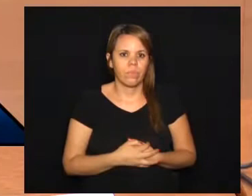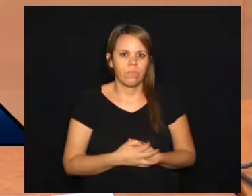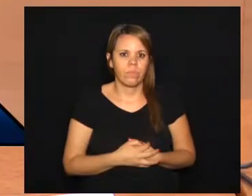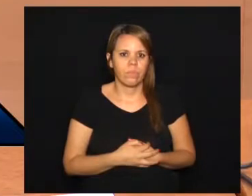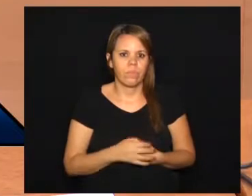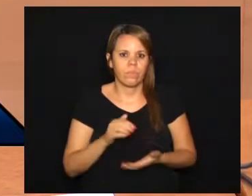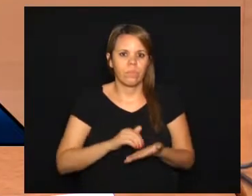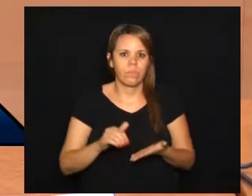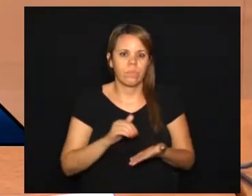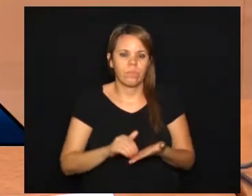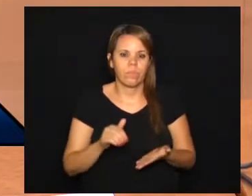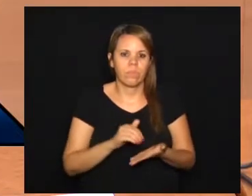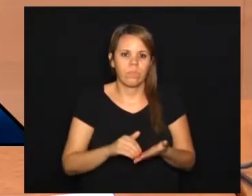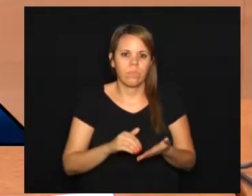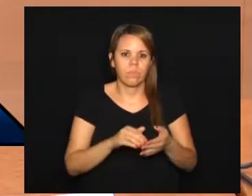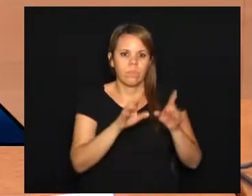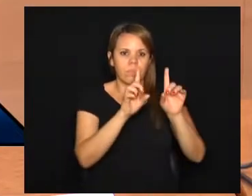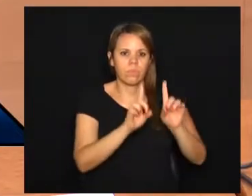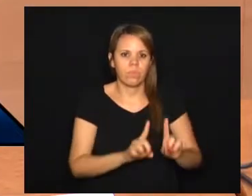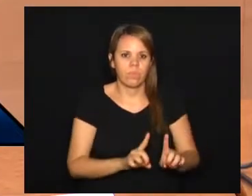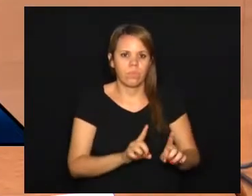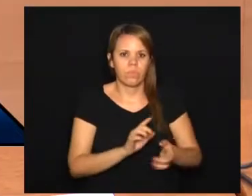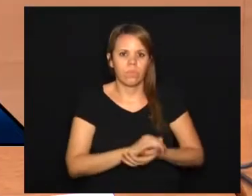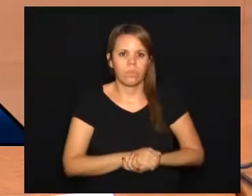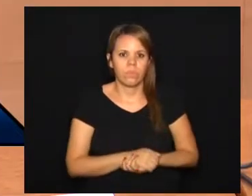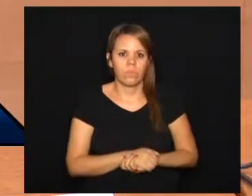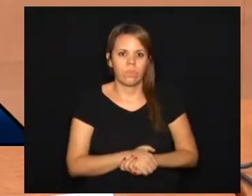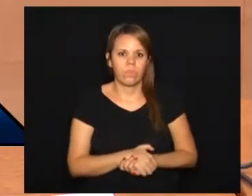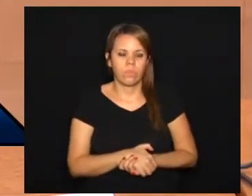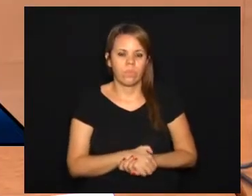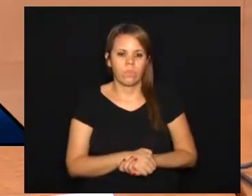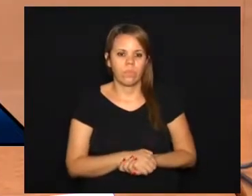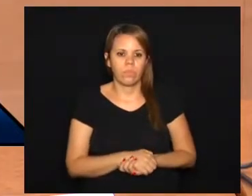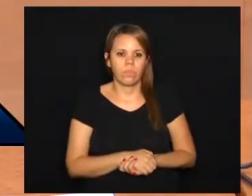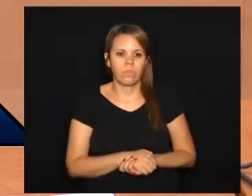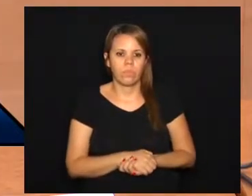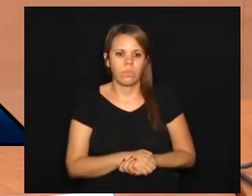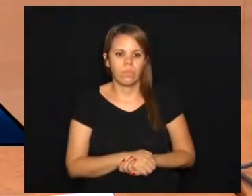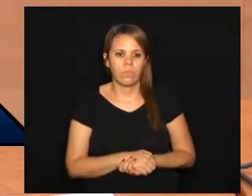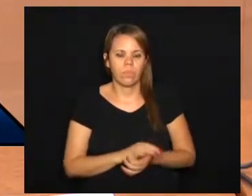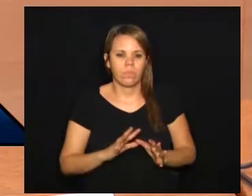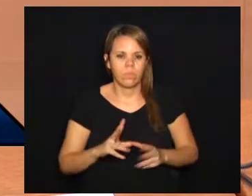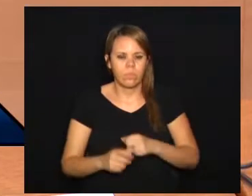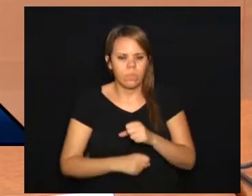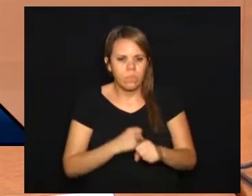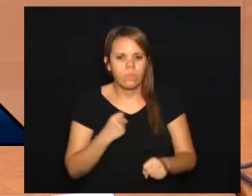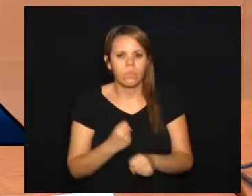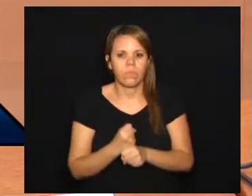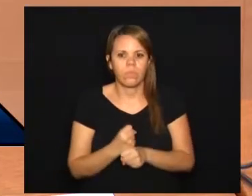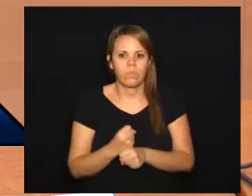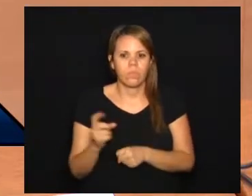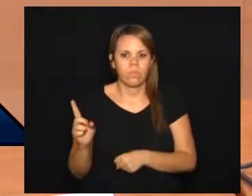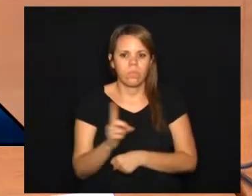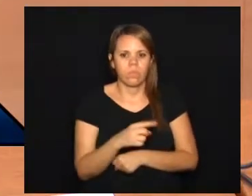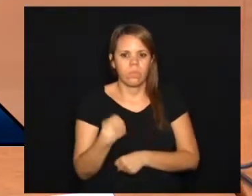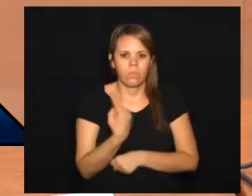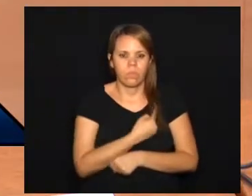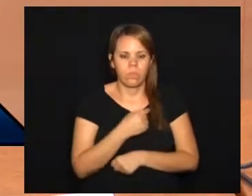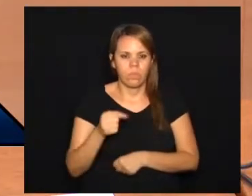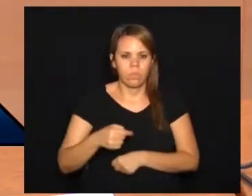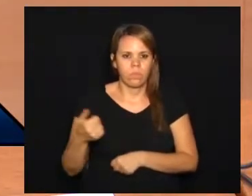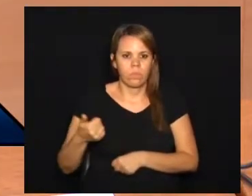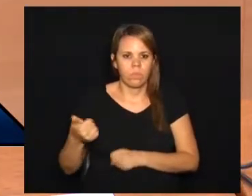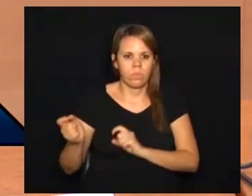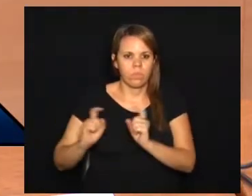da Secretaria das Pessoas com Deficiência, e todo ano ele vem para nós aqui na nossa